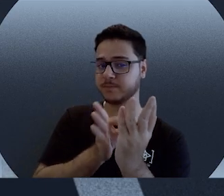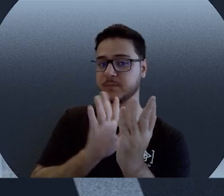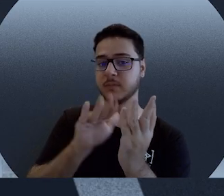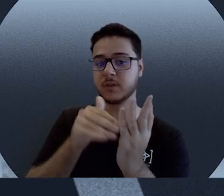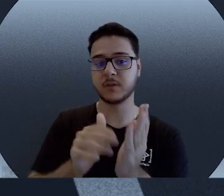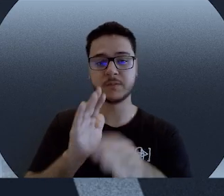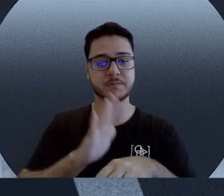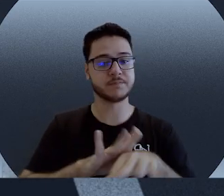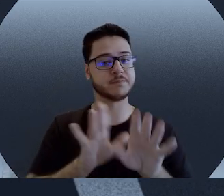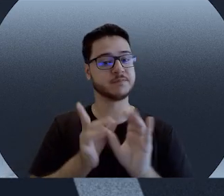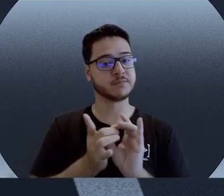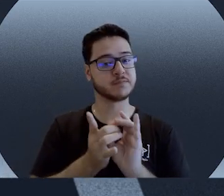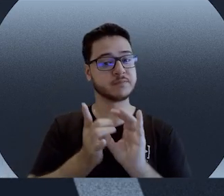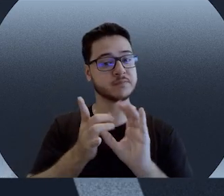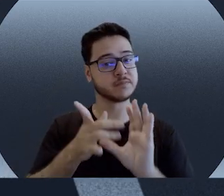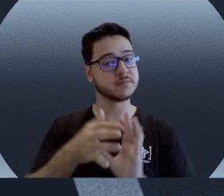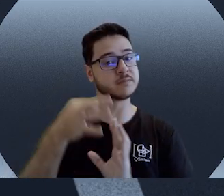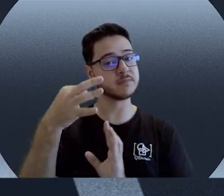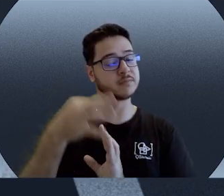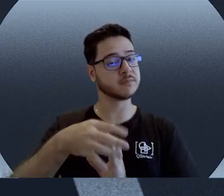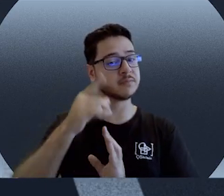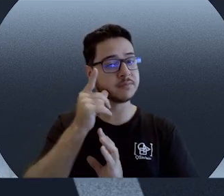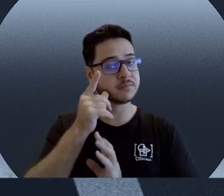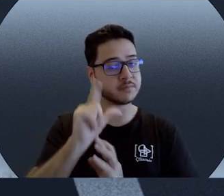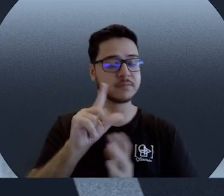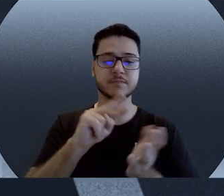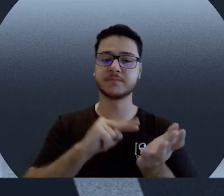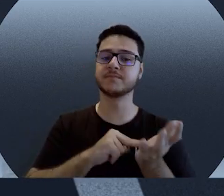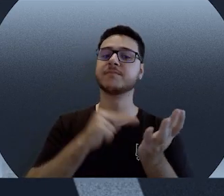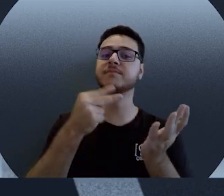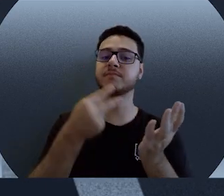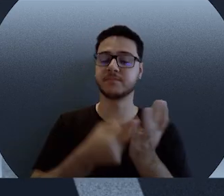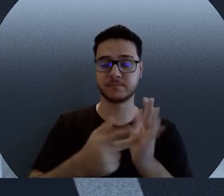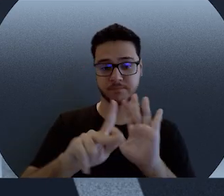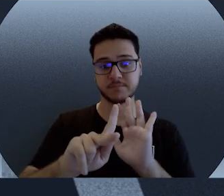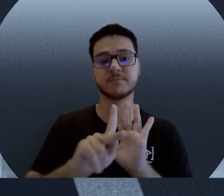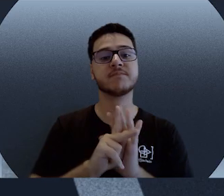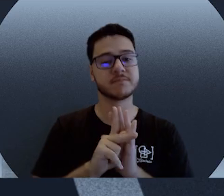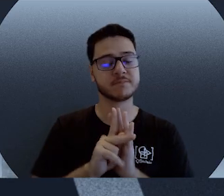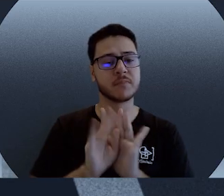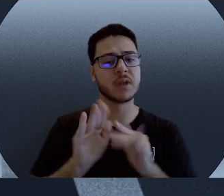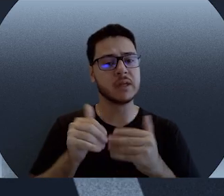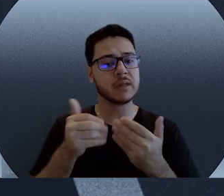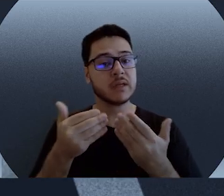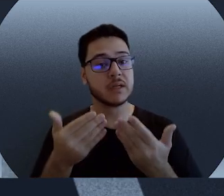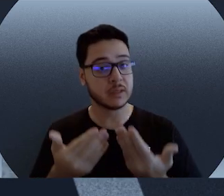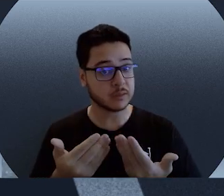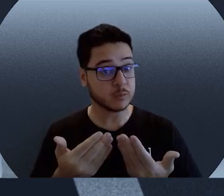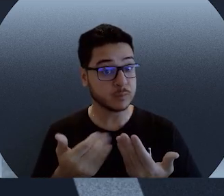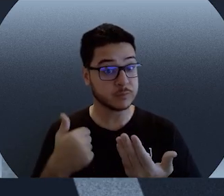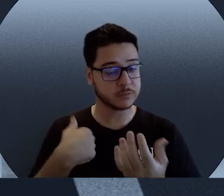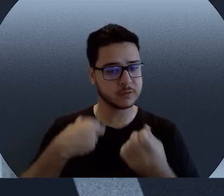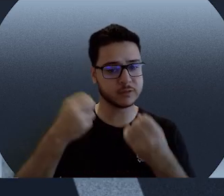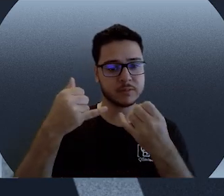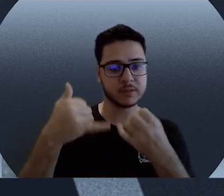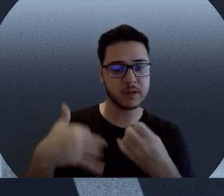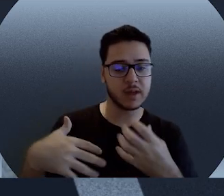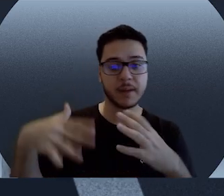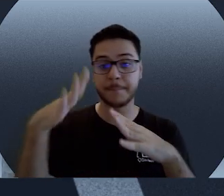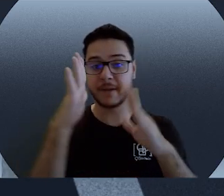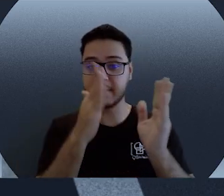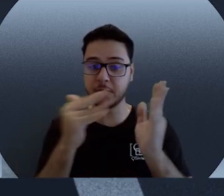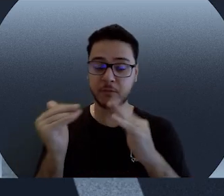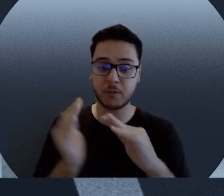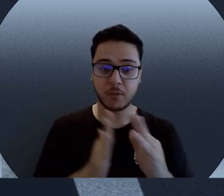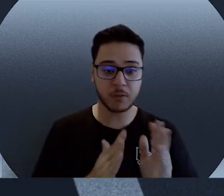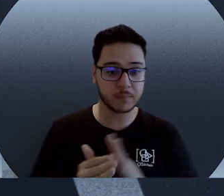aberta a múltiplas formas de compreensão e de interpretação. Então, como eu disse, né, as performances,